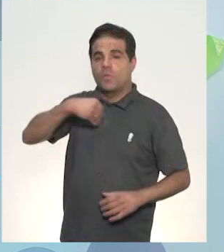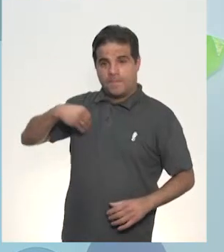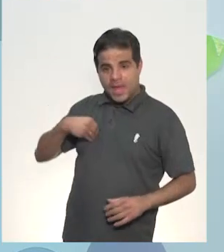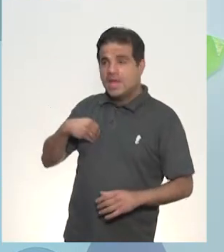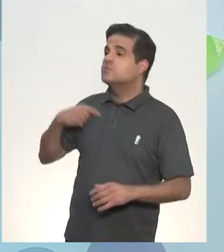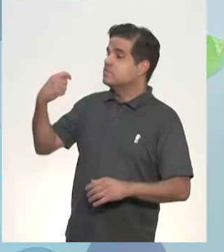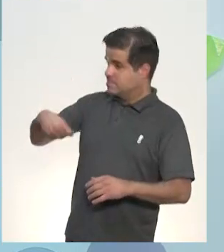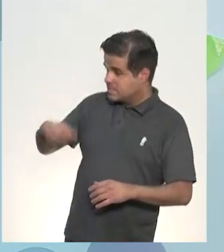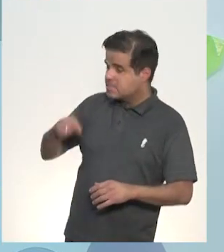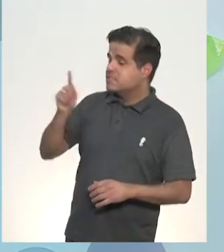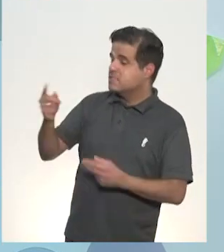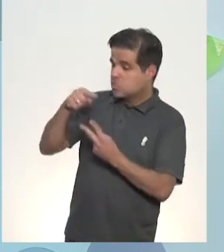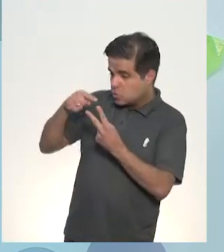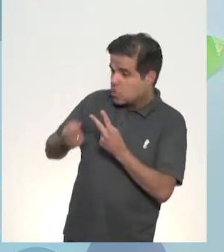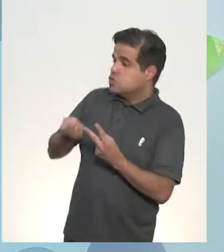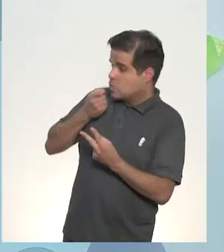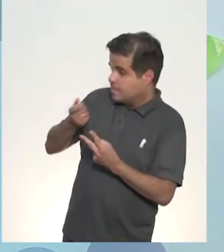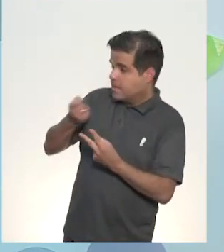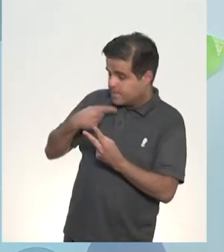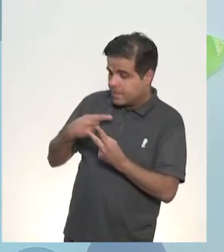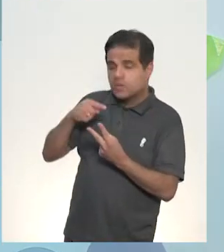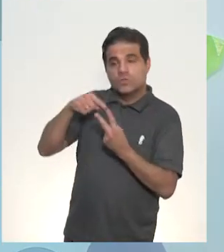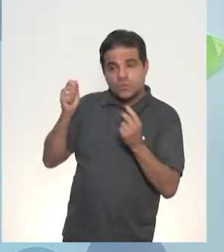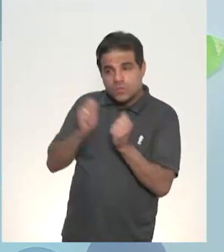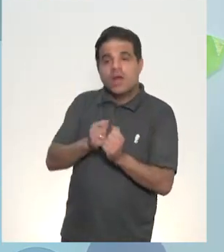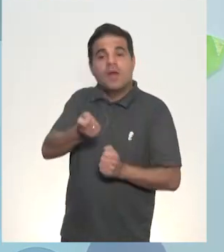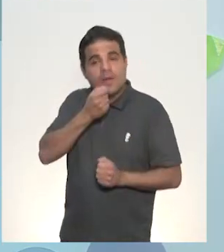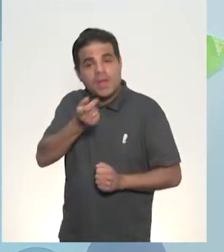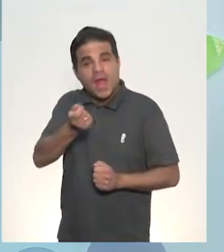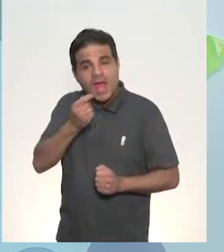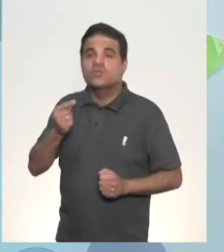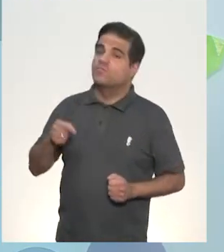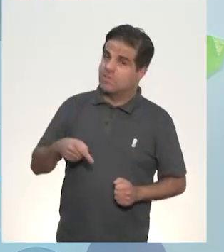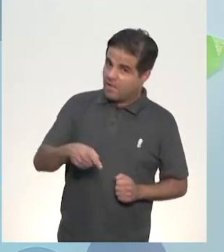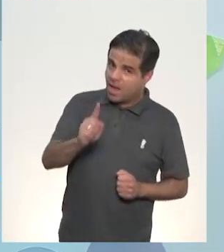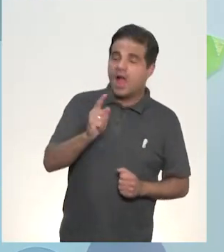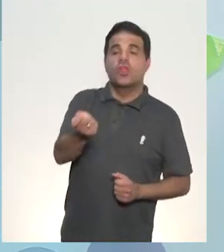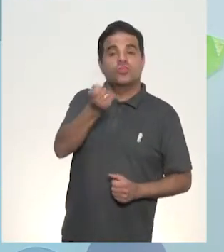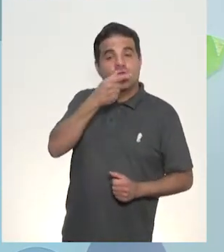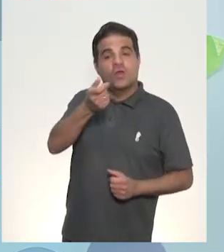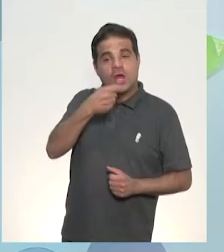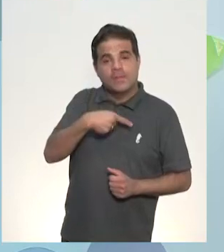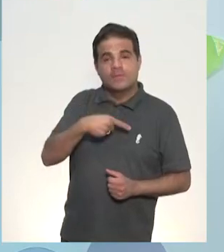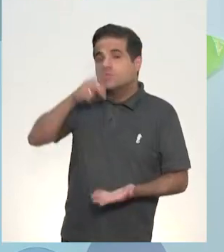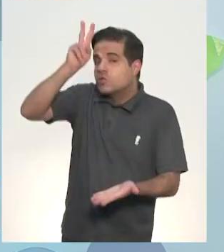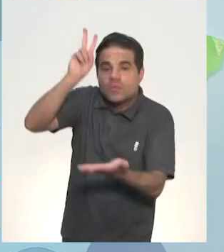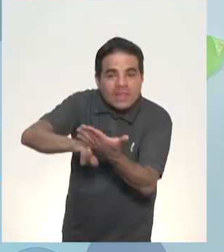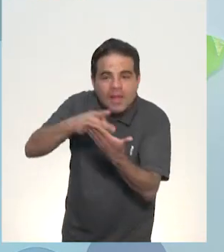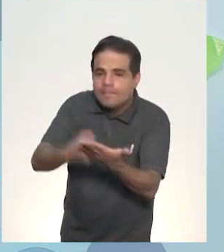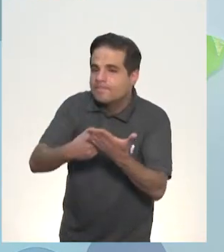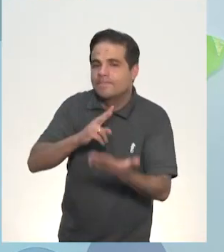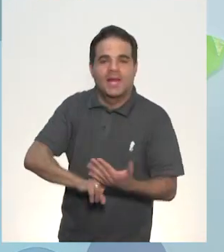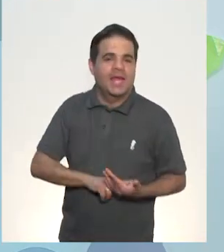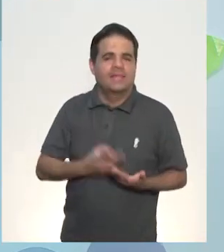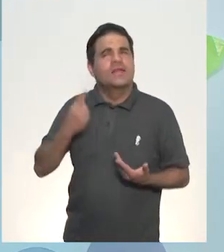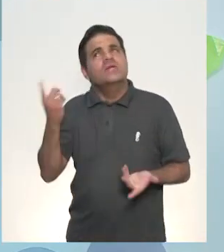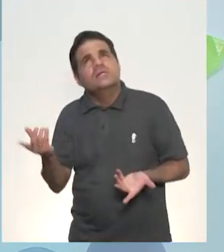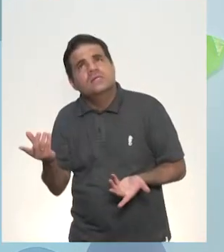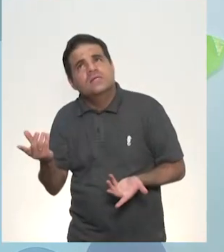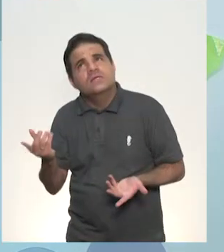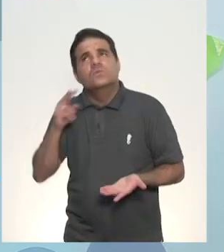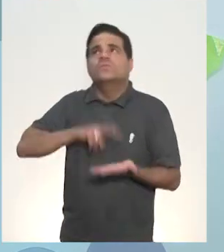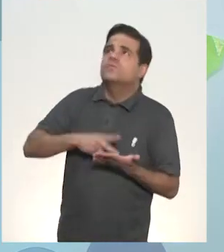você tem que tomar 2 comprimidos de tal remédio. Aí você vai lá e toma 2 comprimidos. Você não interpreta, olha, o que